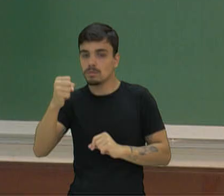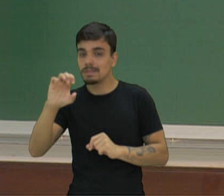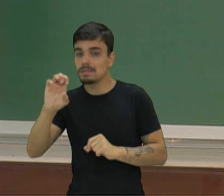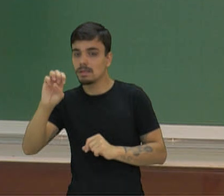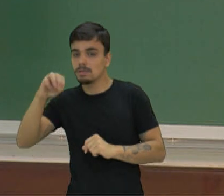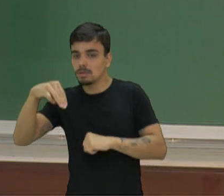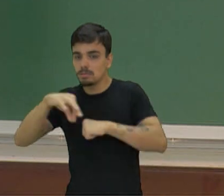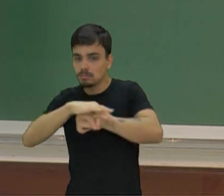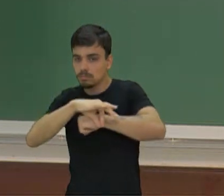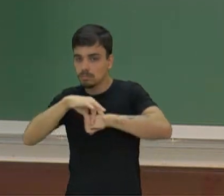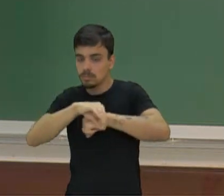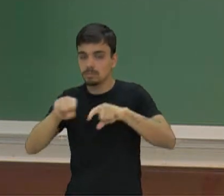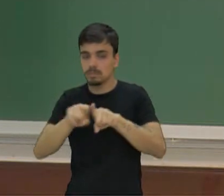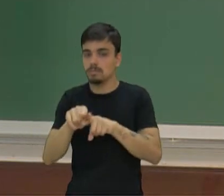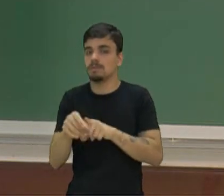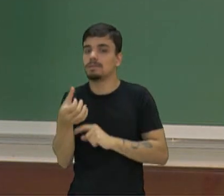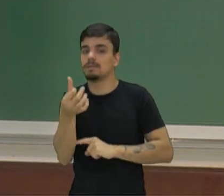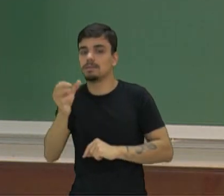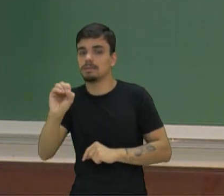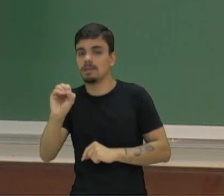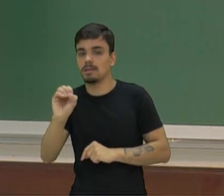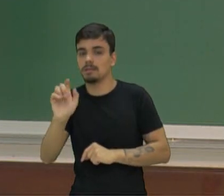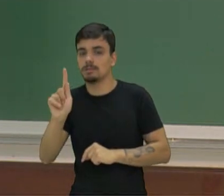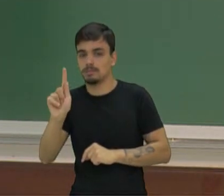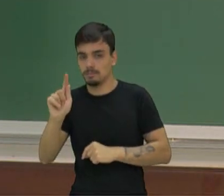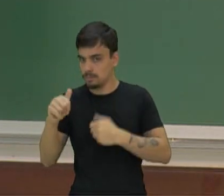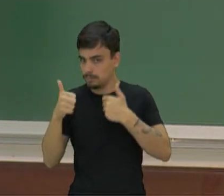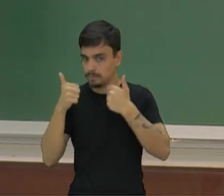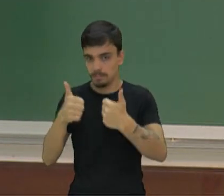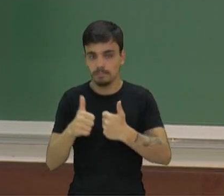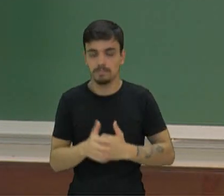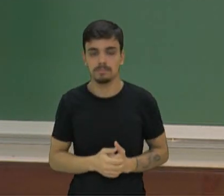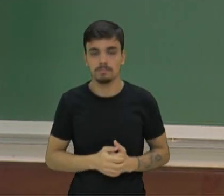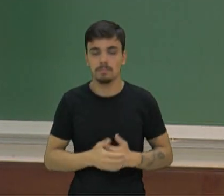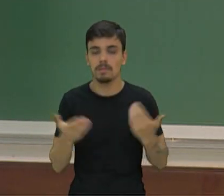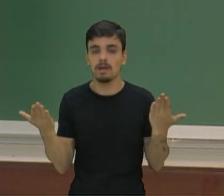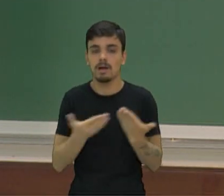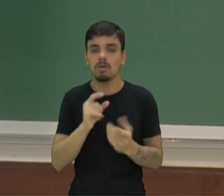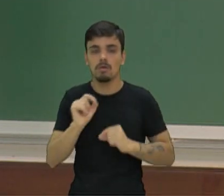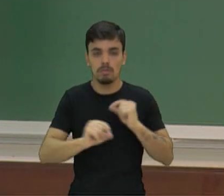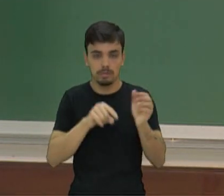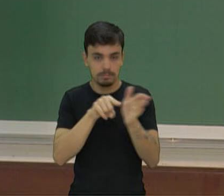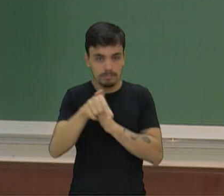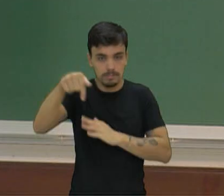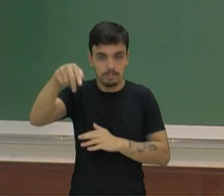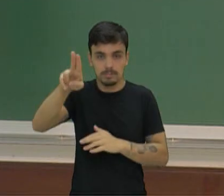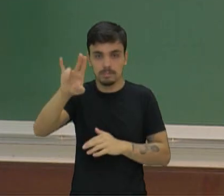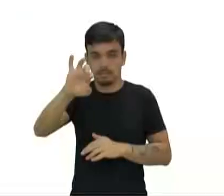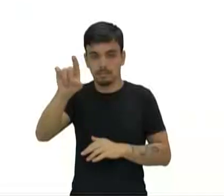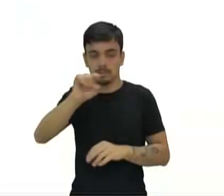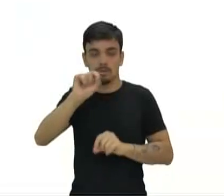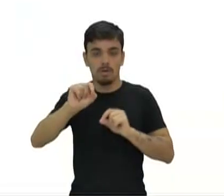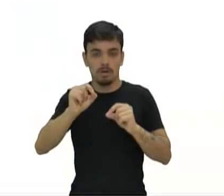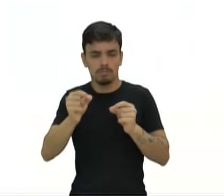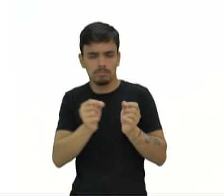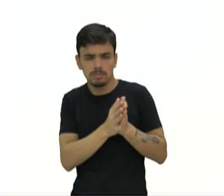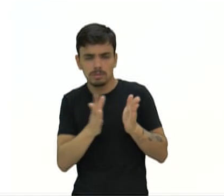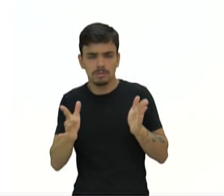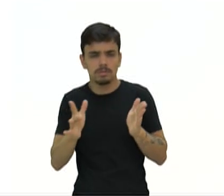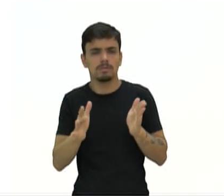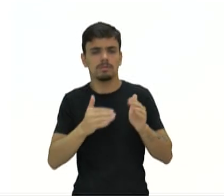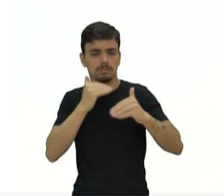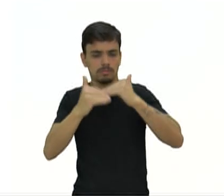e mais ou menos uns 60 gramas, certo? Vamos mais um quiz. Durante o